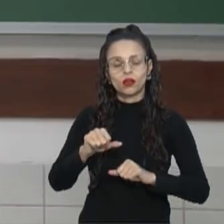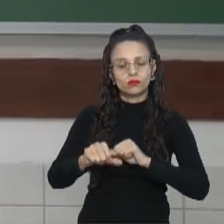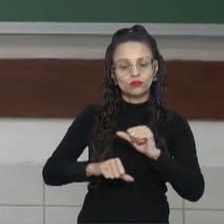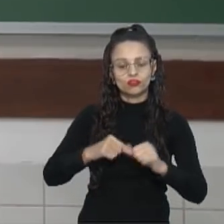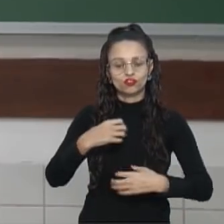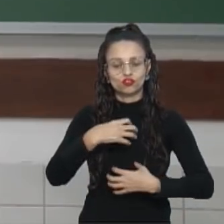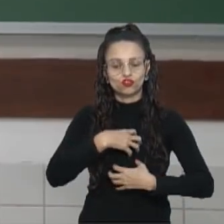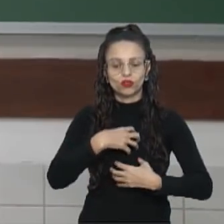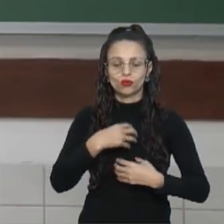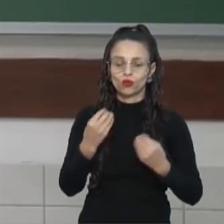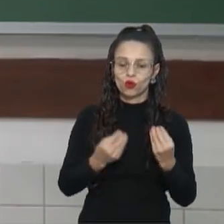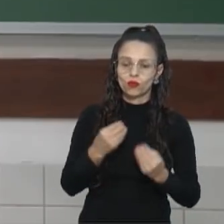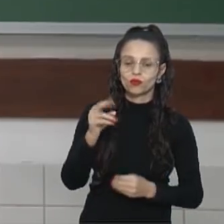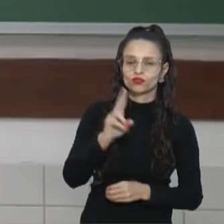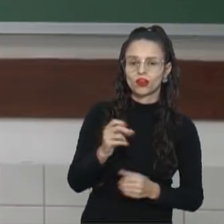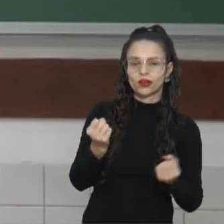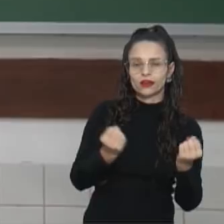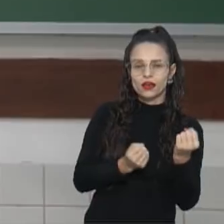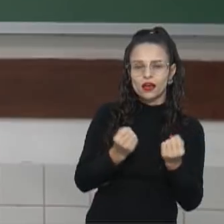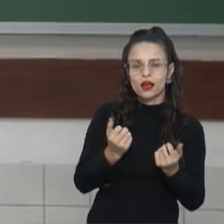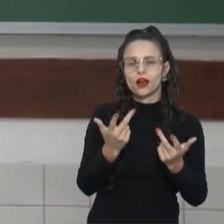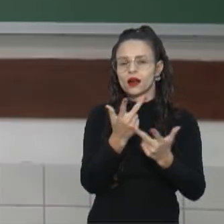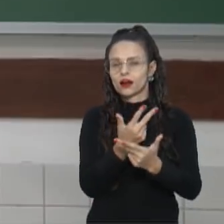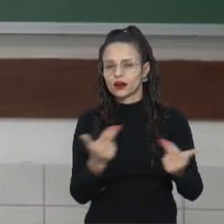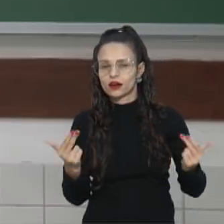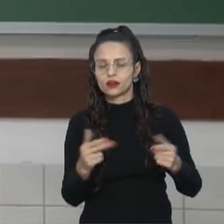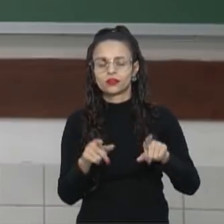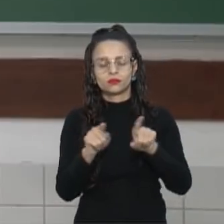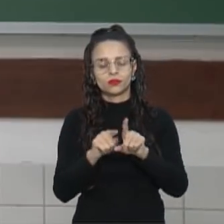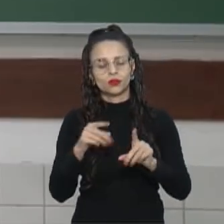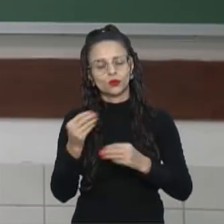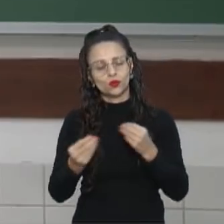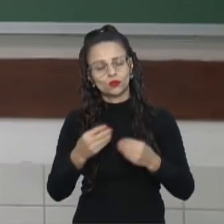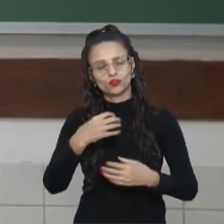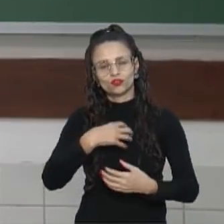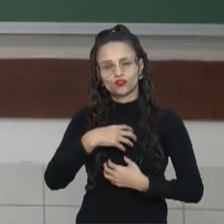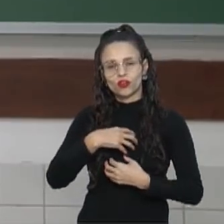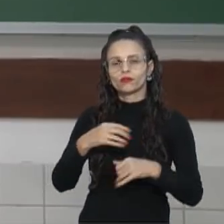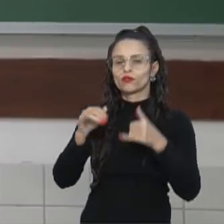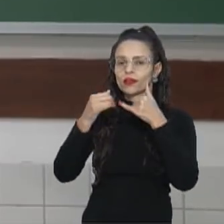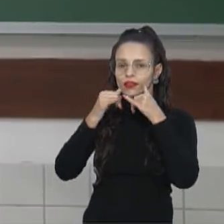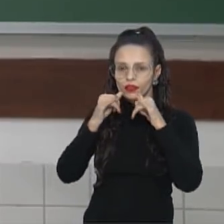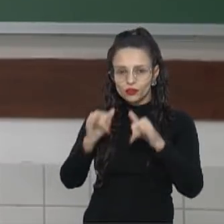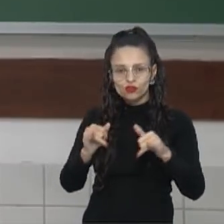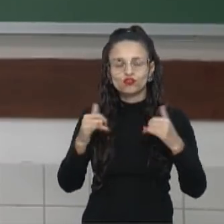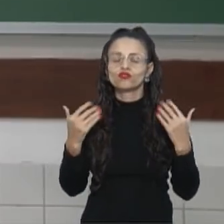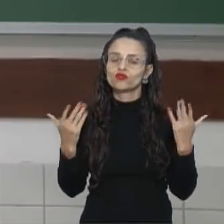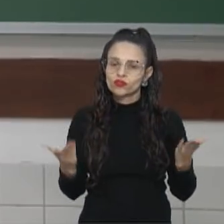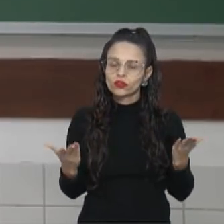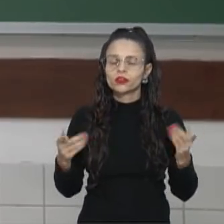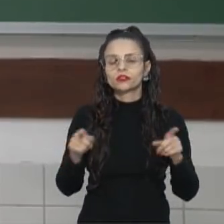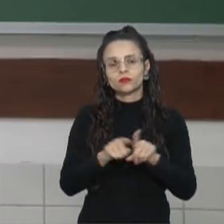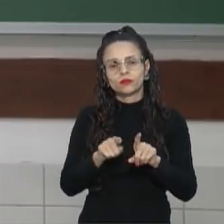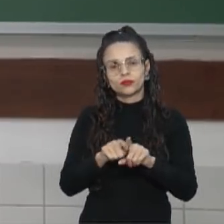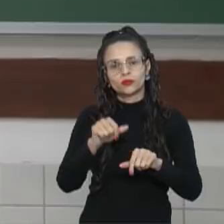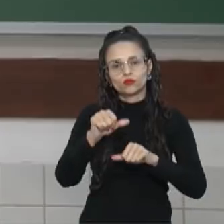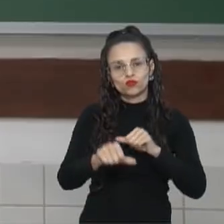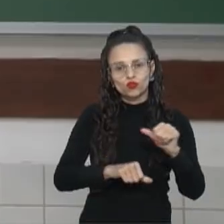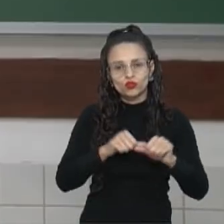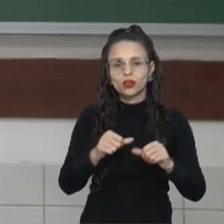nos locomovemos, mudar a maneira como nós temos energia para o nosso sistema de locomoção, mudar a maneira como